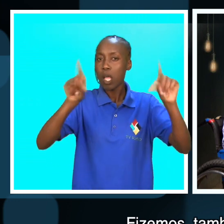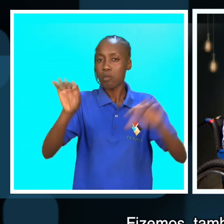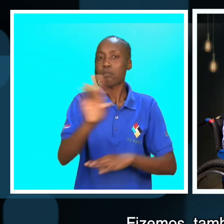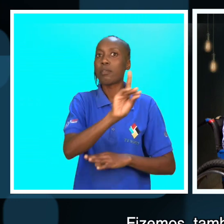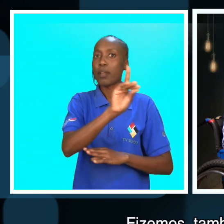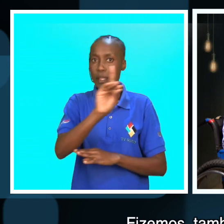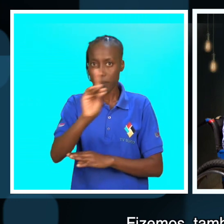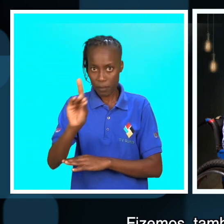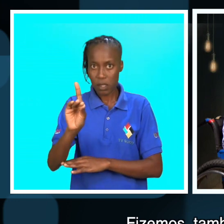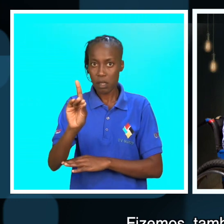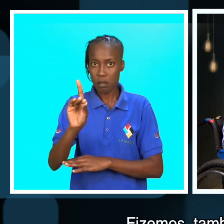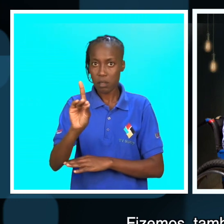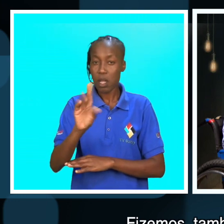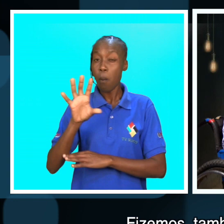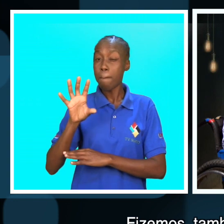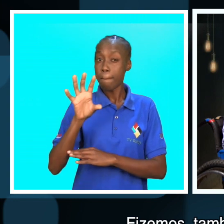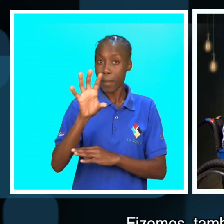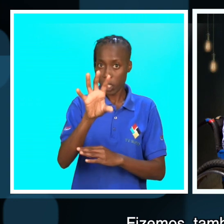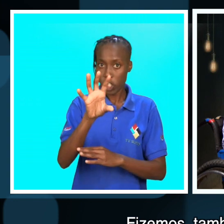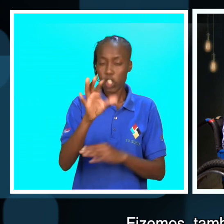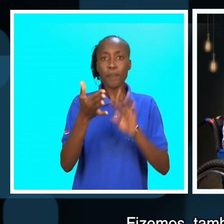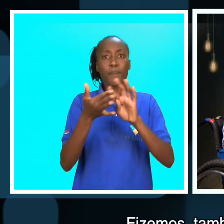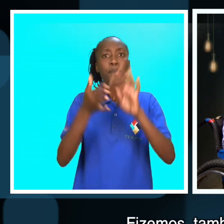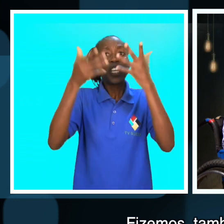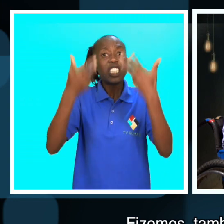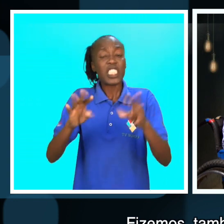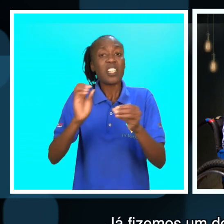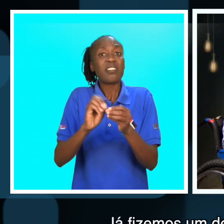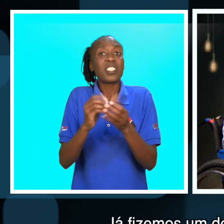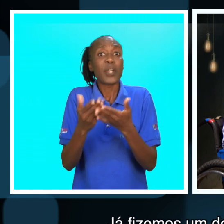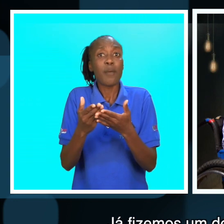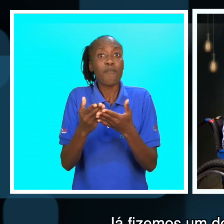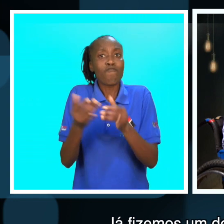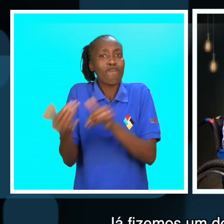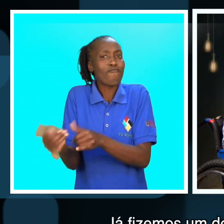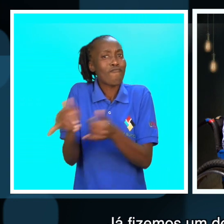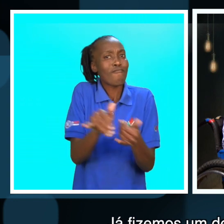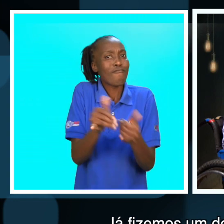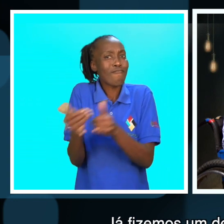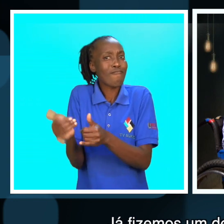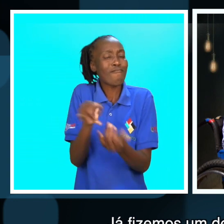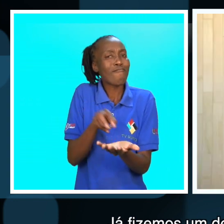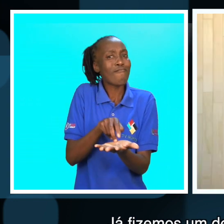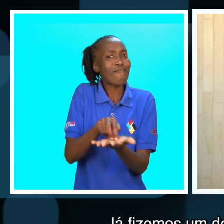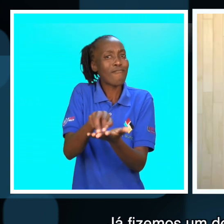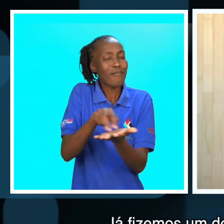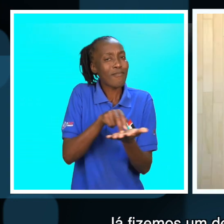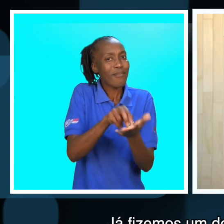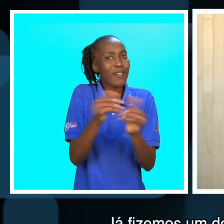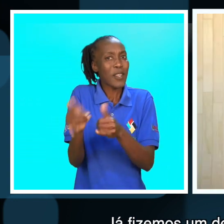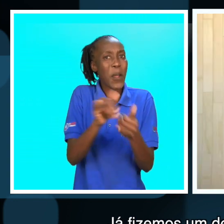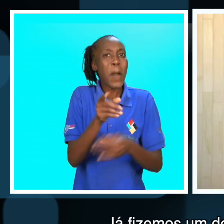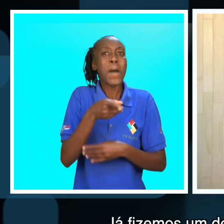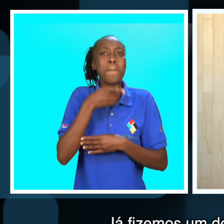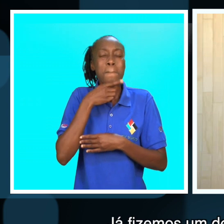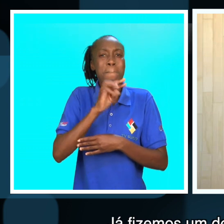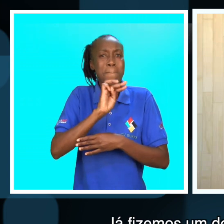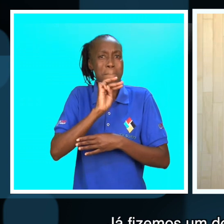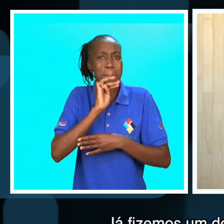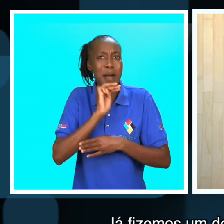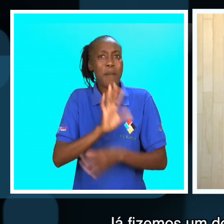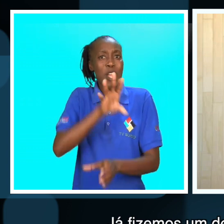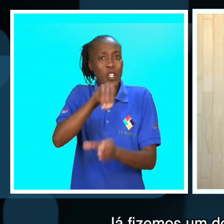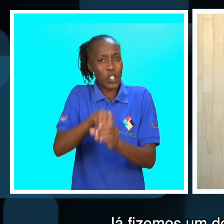em torno da deficiência, se assim quisermos dizer, num país. Já fizemos um desfile de modas, não é? em que